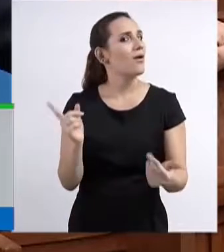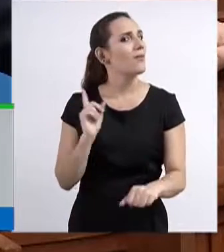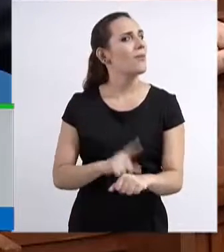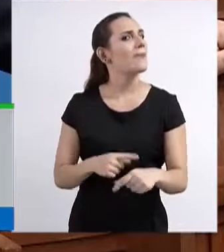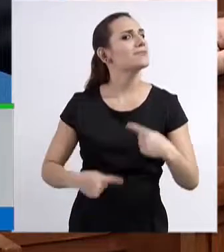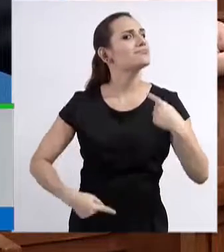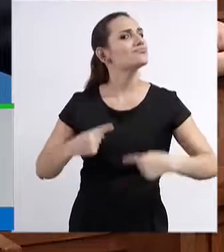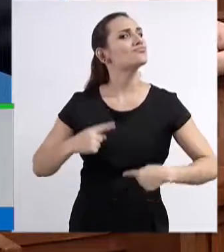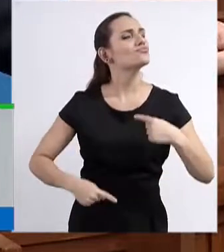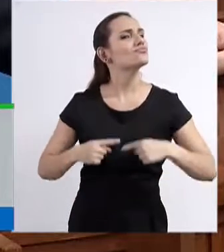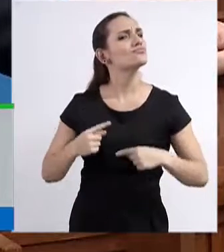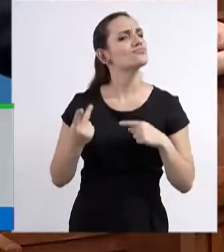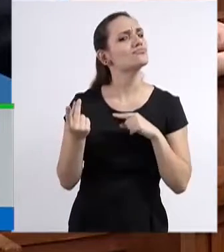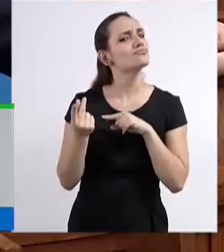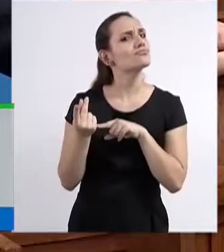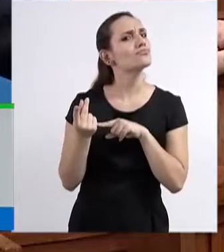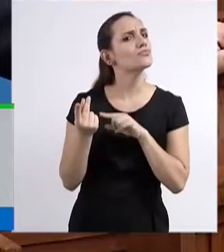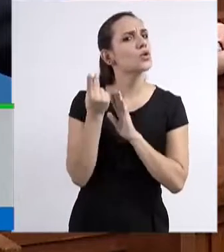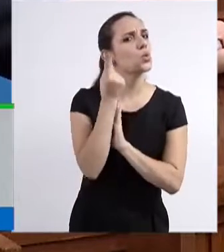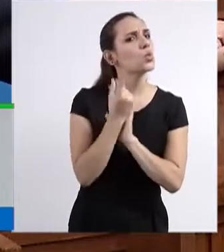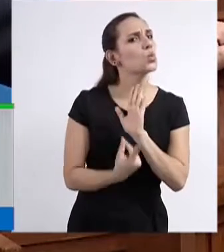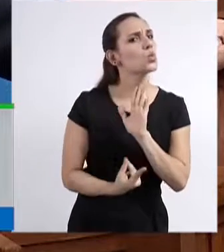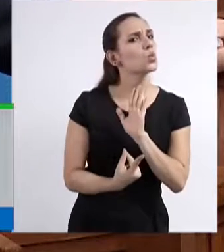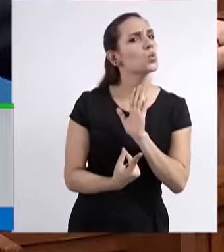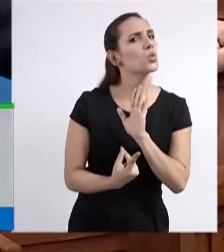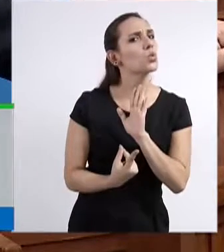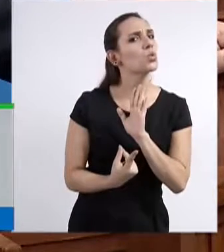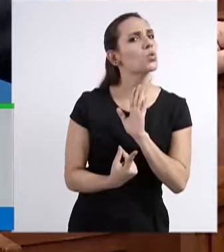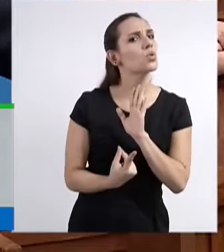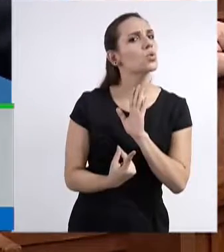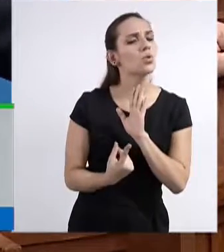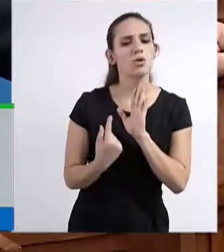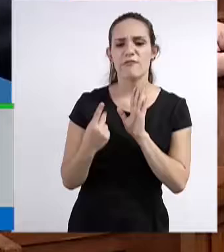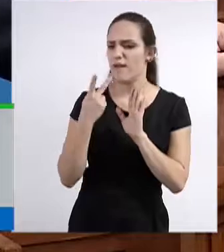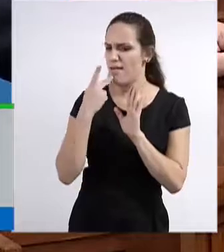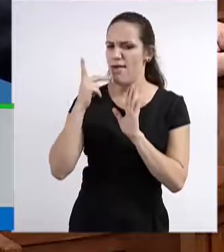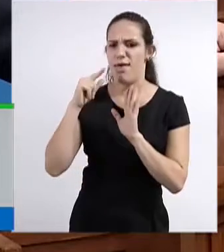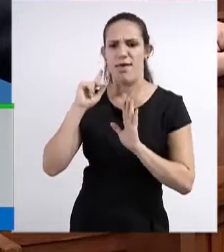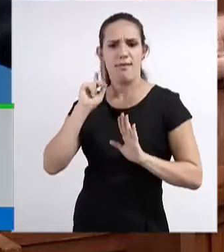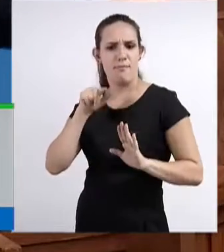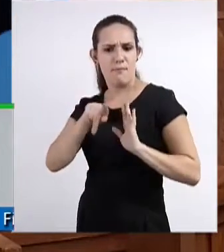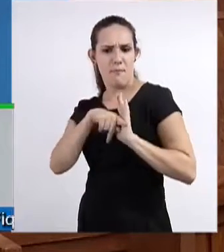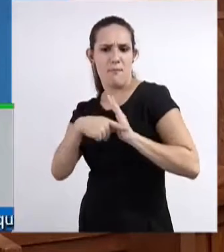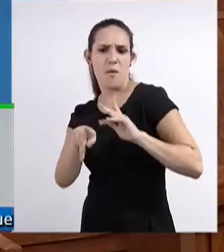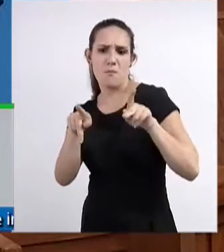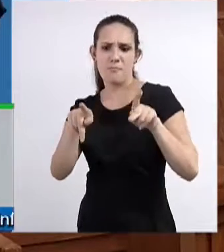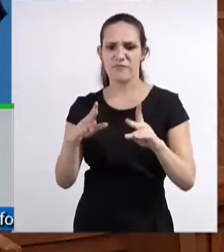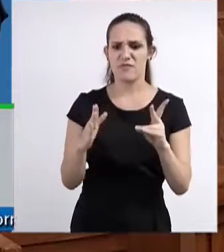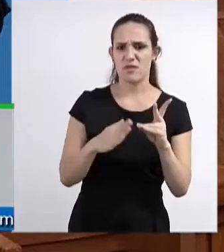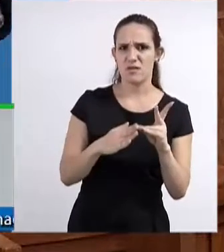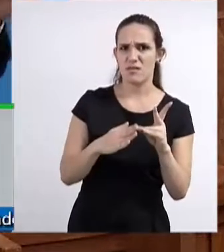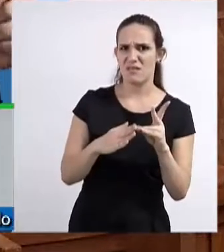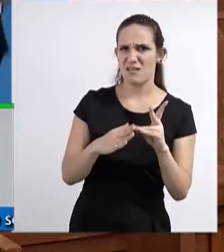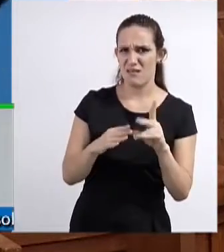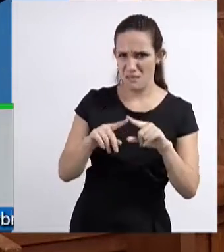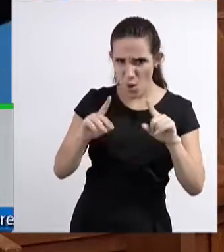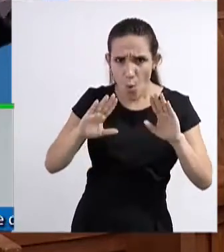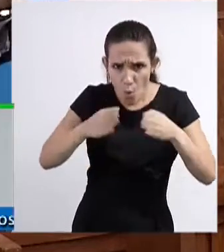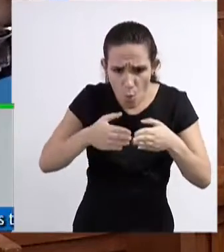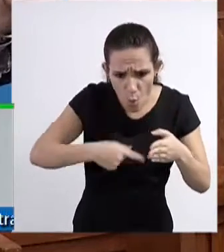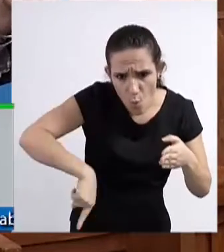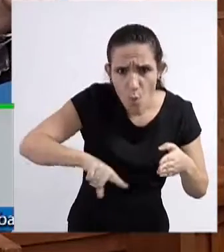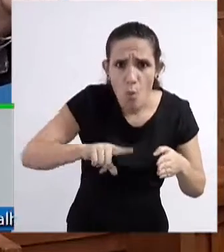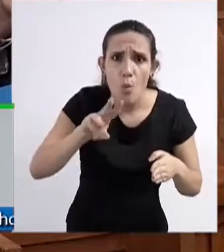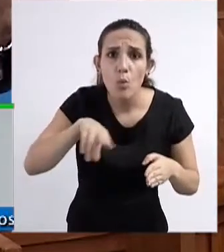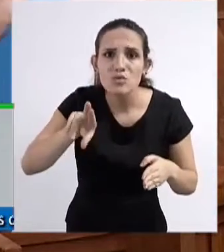discutir os gastos que são feitos em nome da população indígena. Eu não diria com os indígenas, em